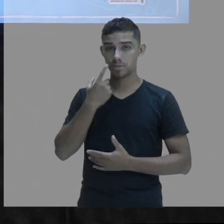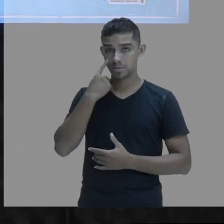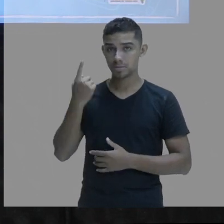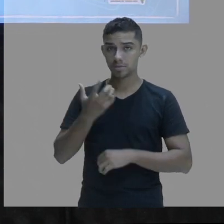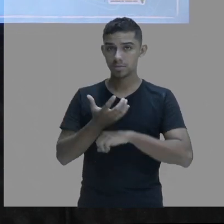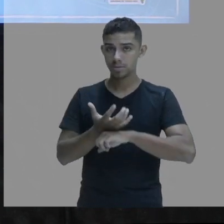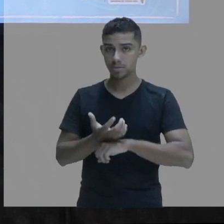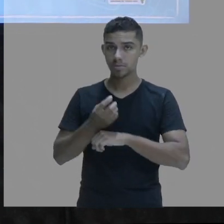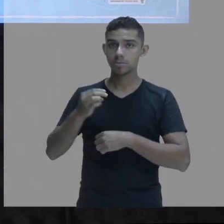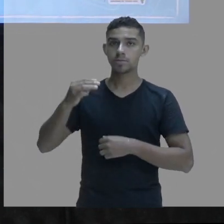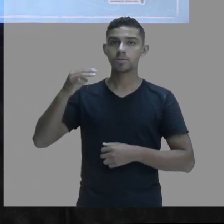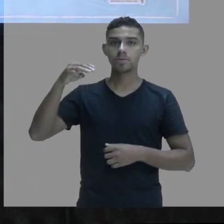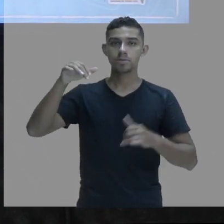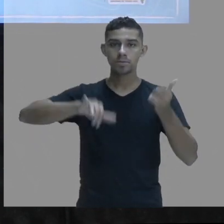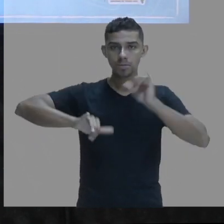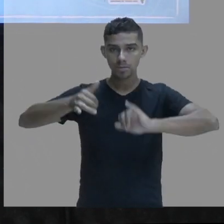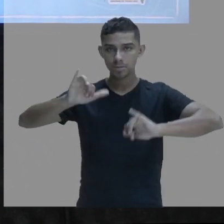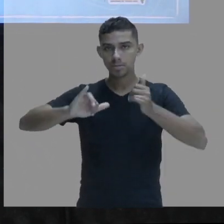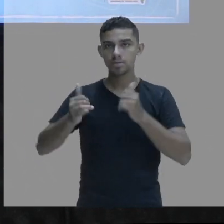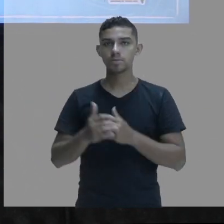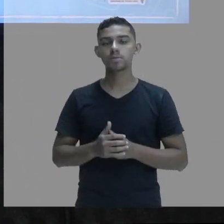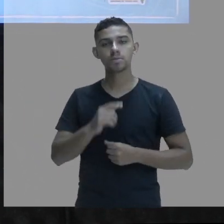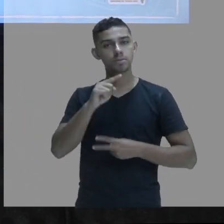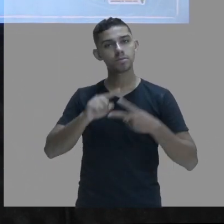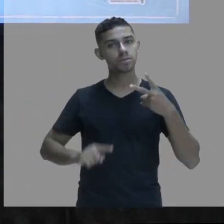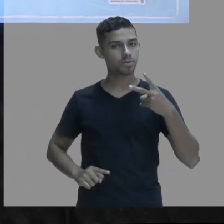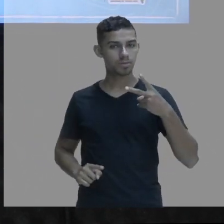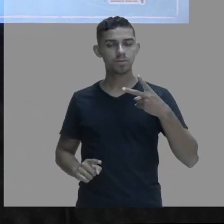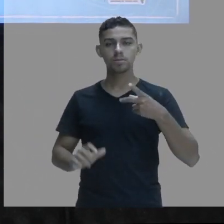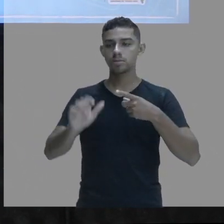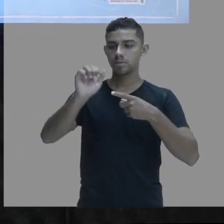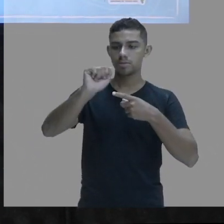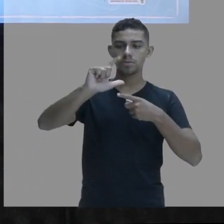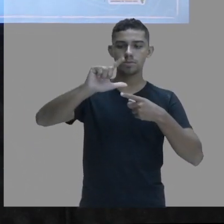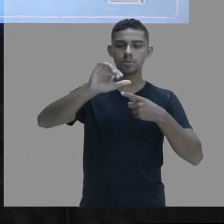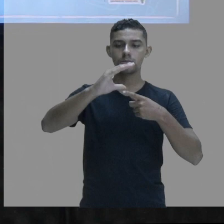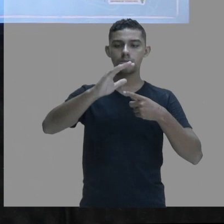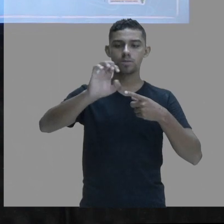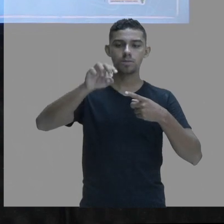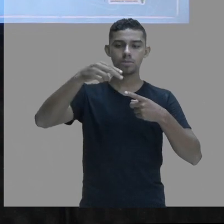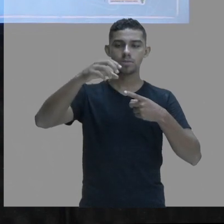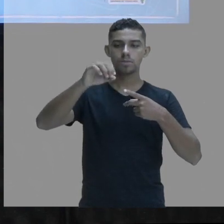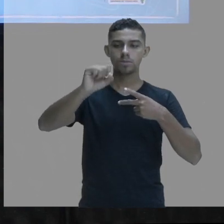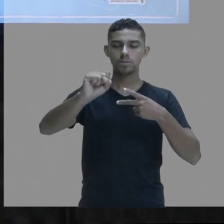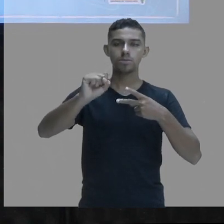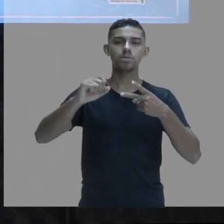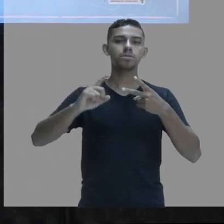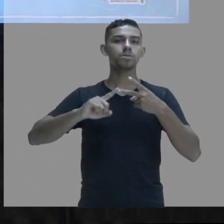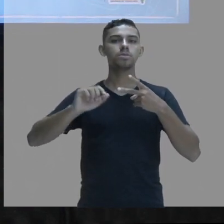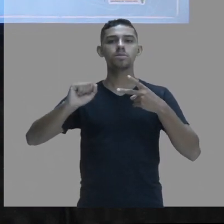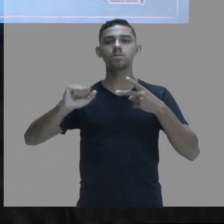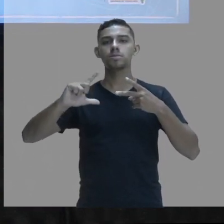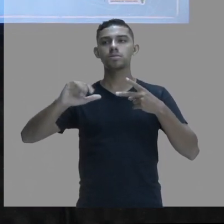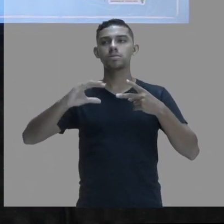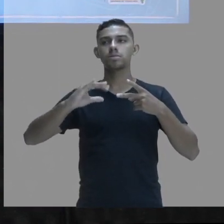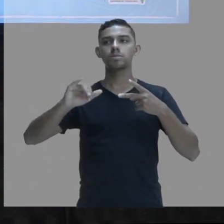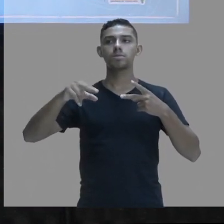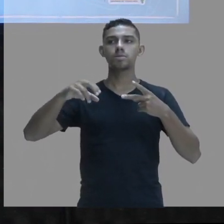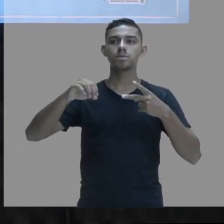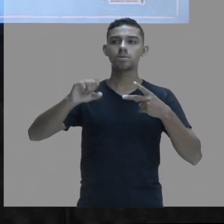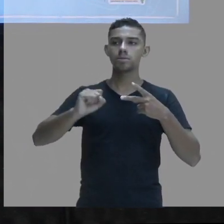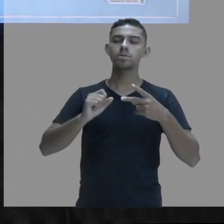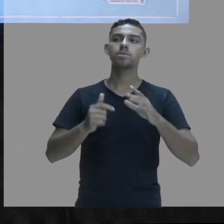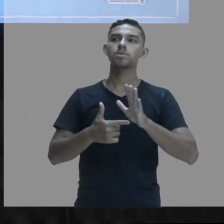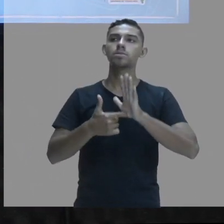hoje, nós trabalhamos duas classes de hidrocarbonetos, alcenos e alcinos. Como diferenciar?